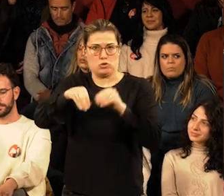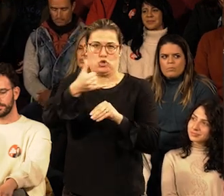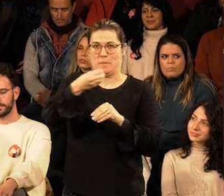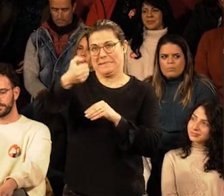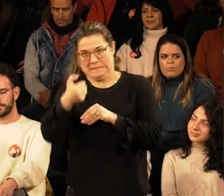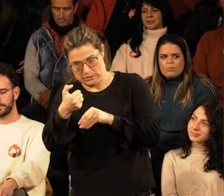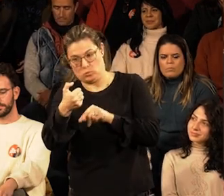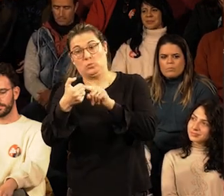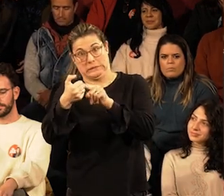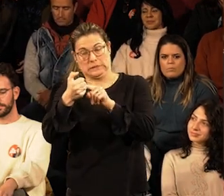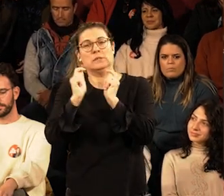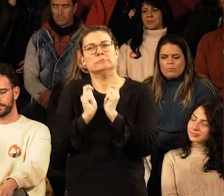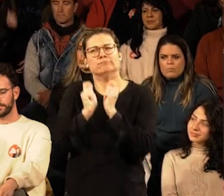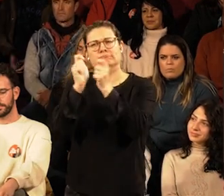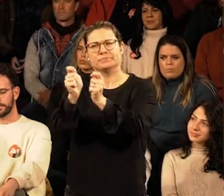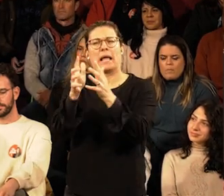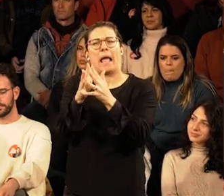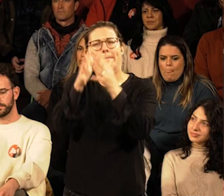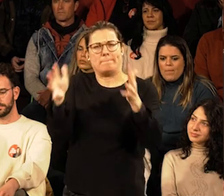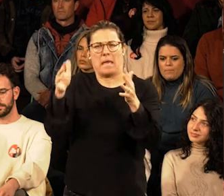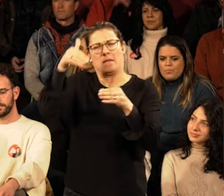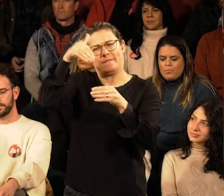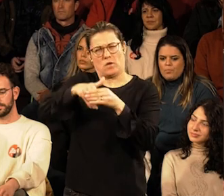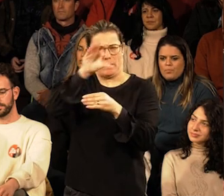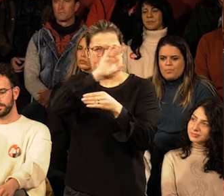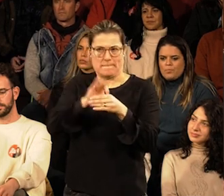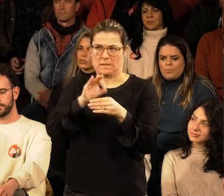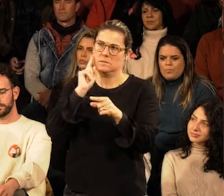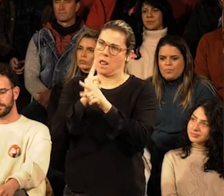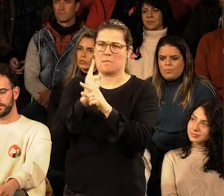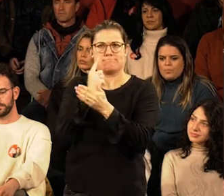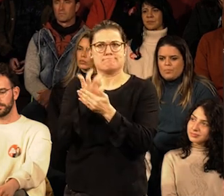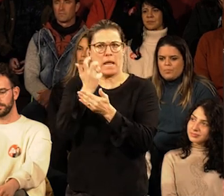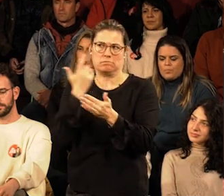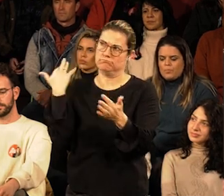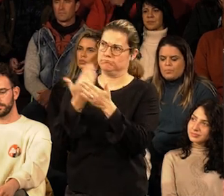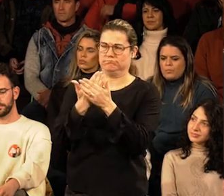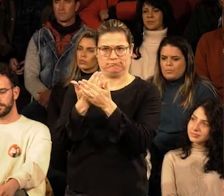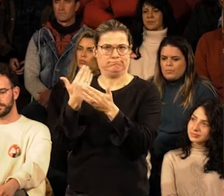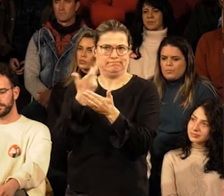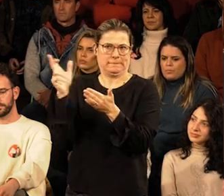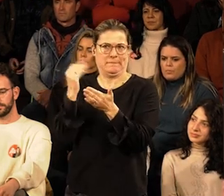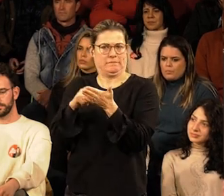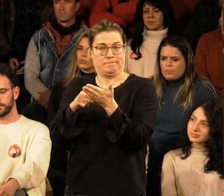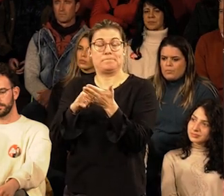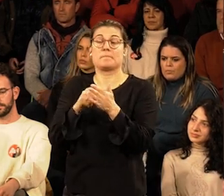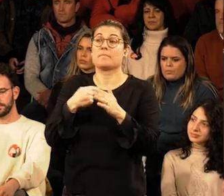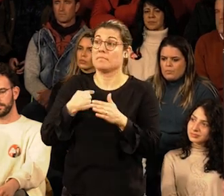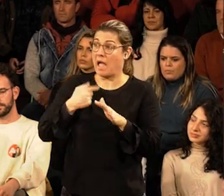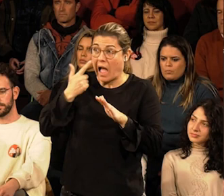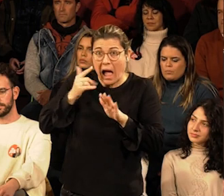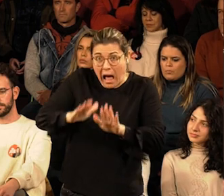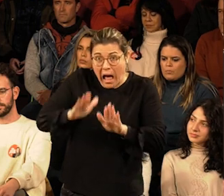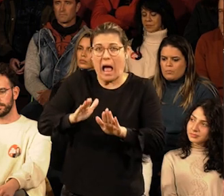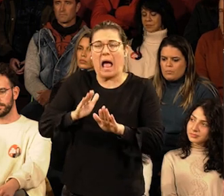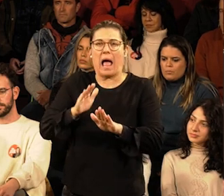a quem conferiu a maior maioria absoluta de sempre ainda estamos a